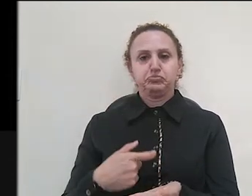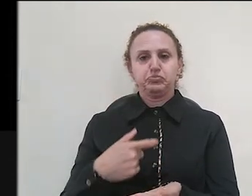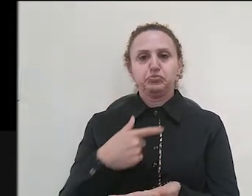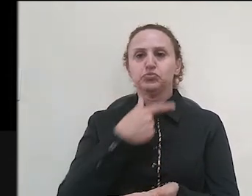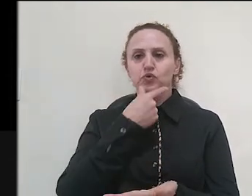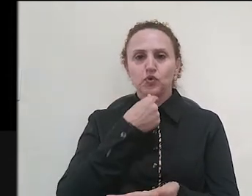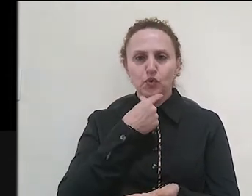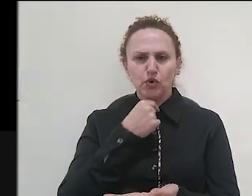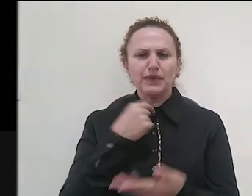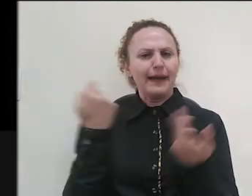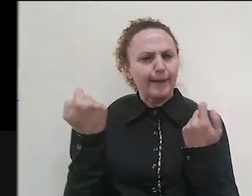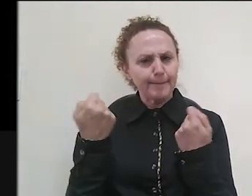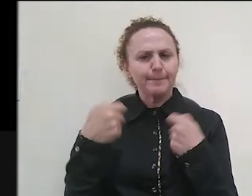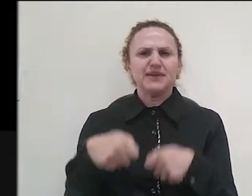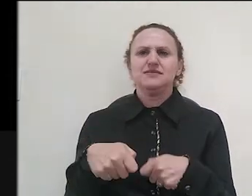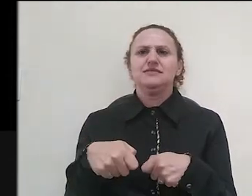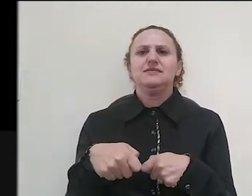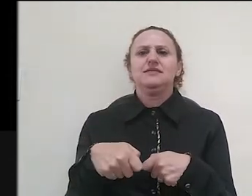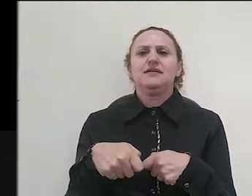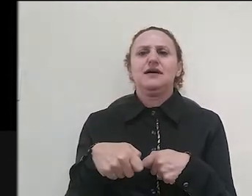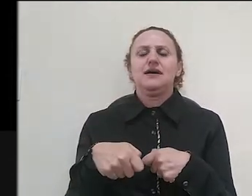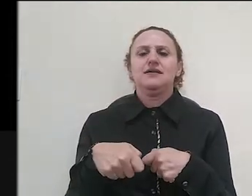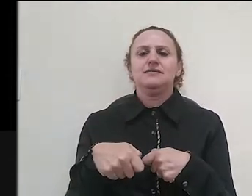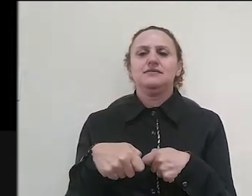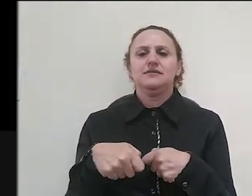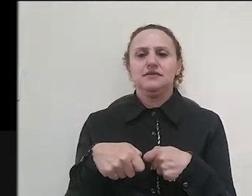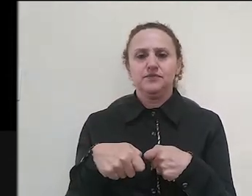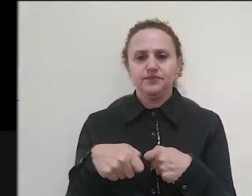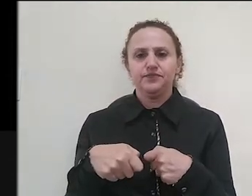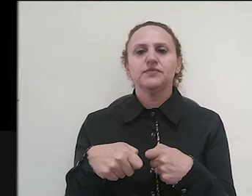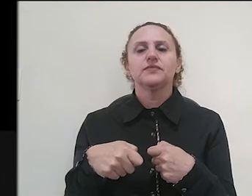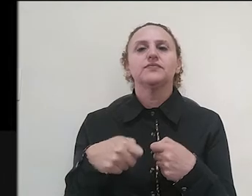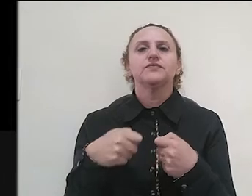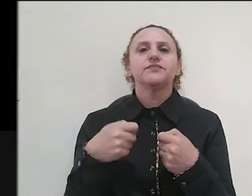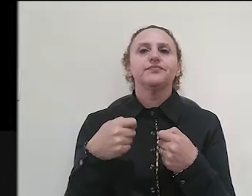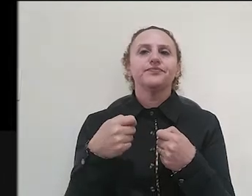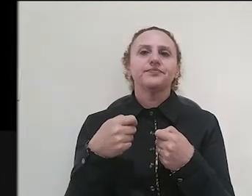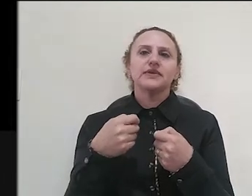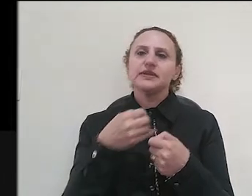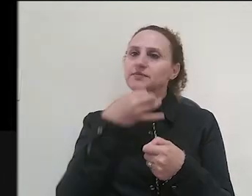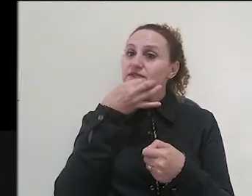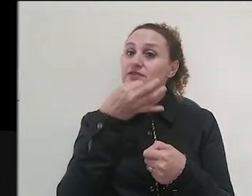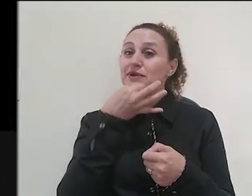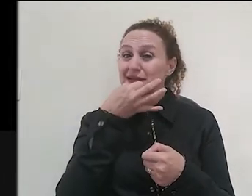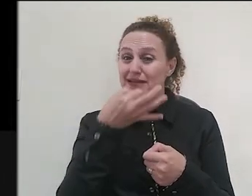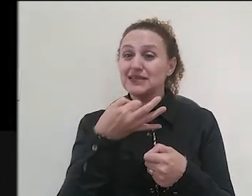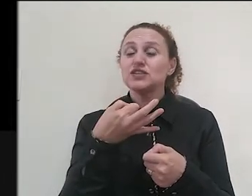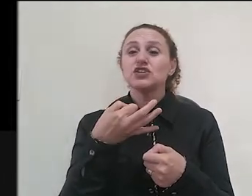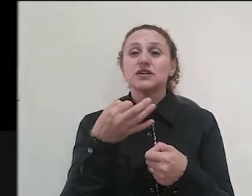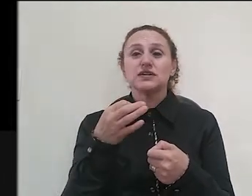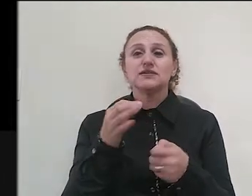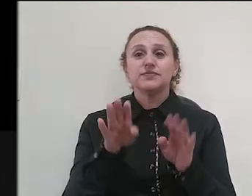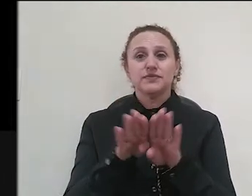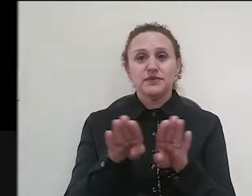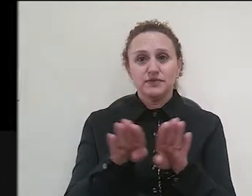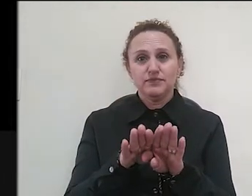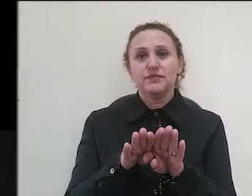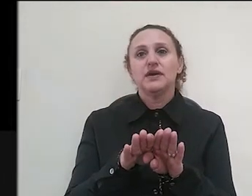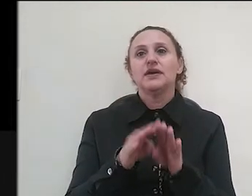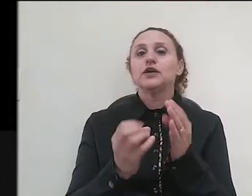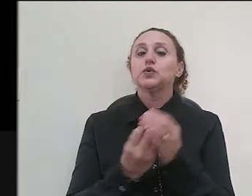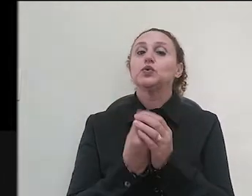capacidade que o homem tem de realizar coisas, vão ser características aí do Renascimento. Que essas obras